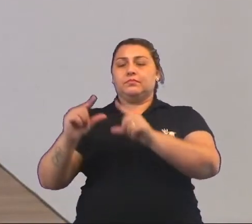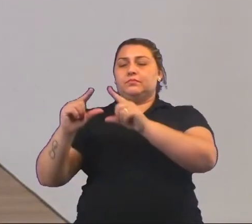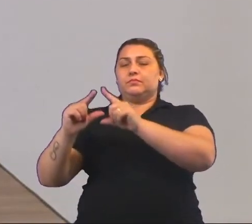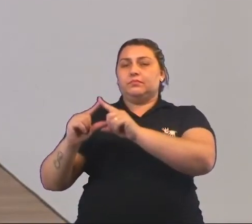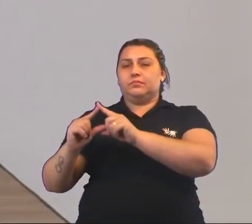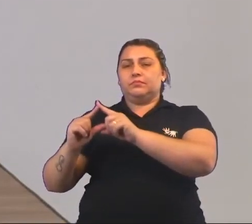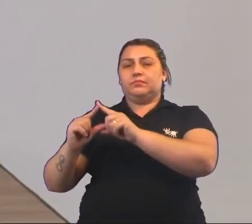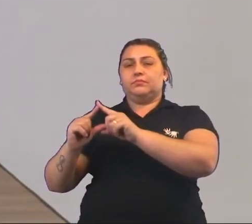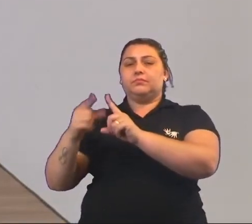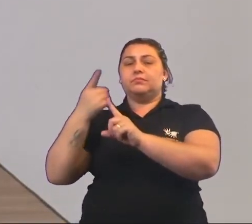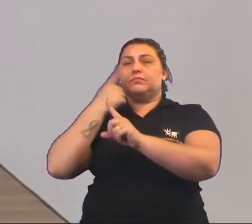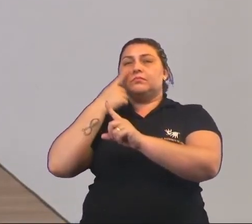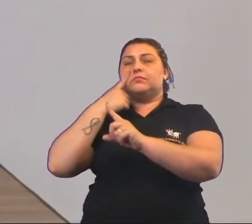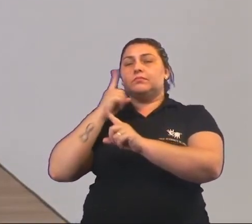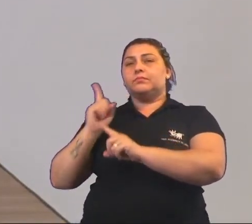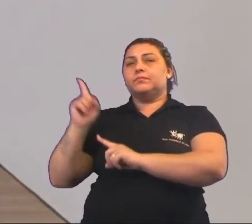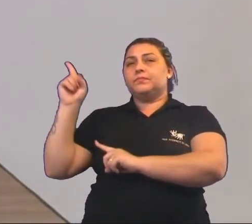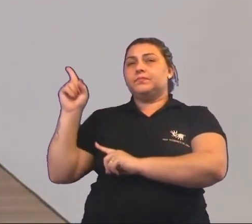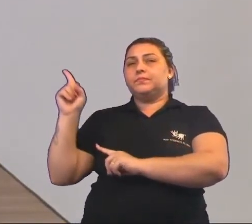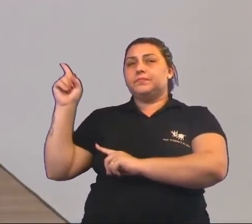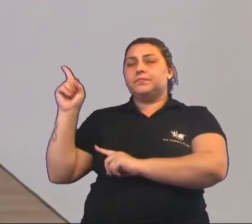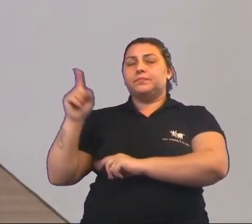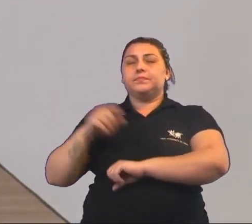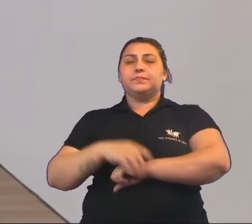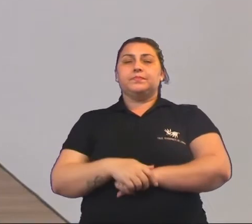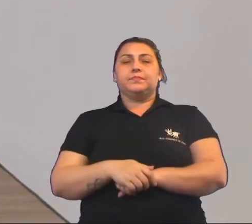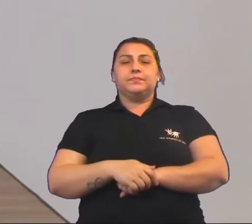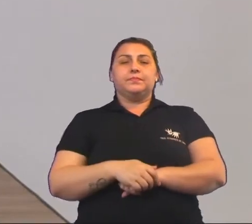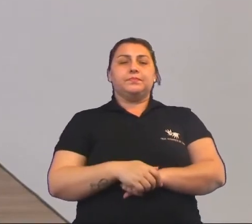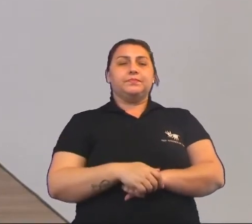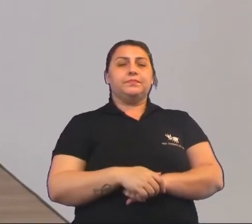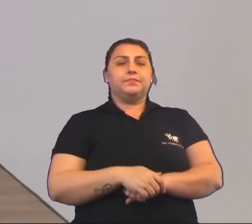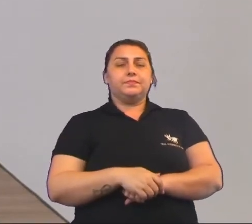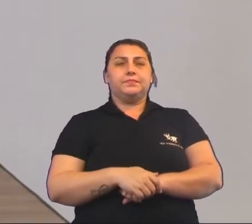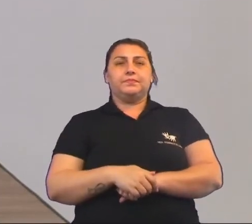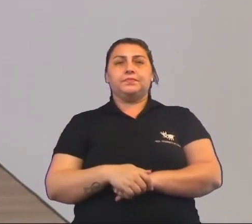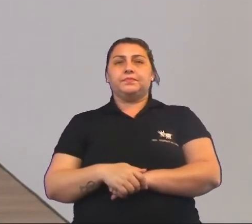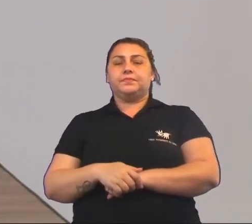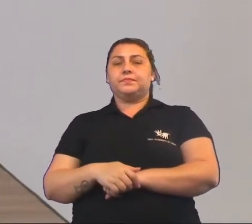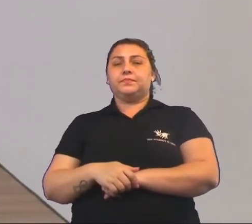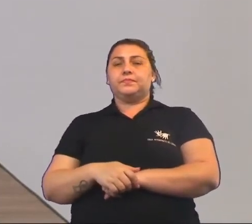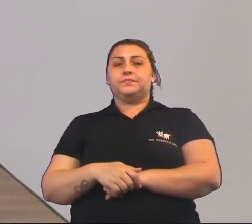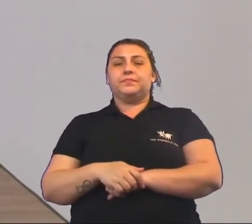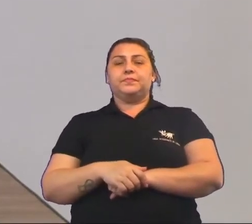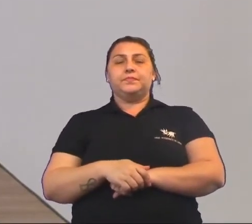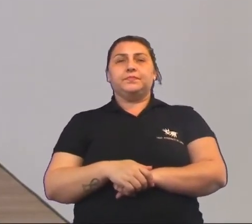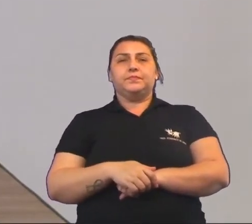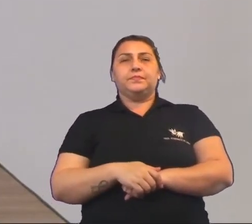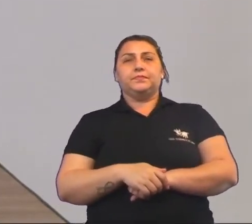Vamos observar o formato aqui dessa caixinha. Observe o formato que ela tem.